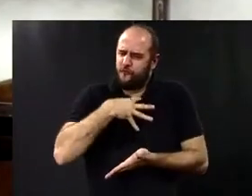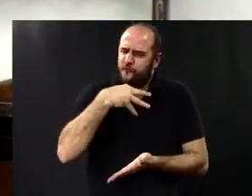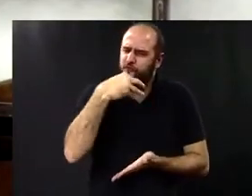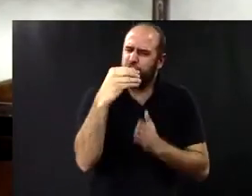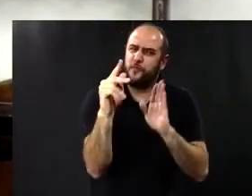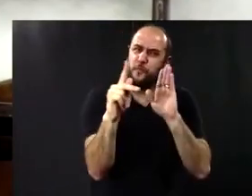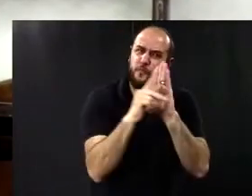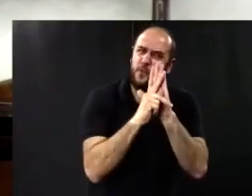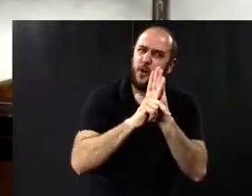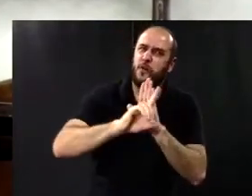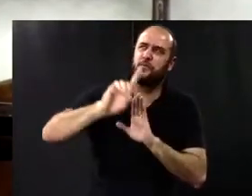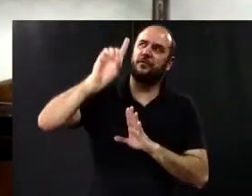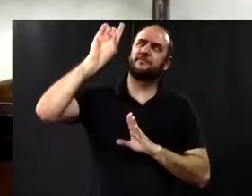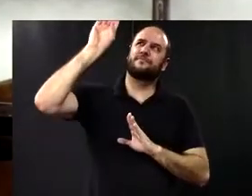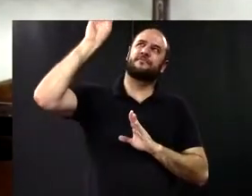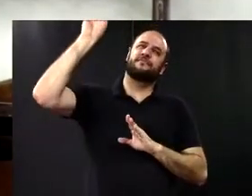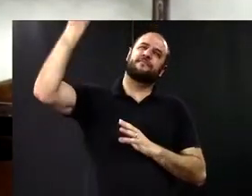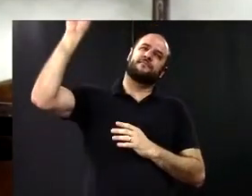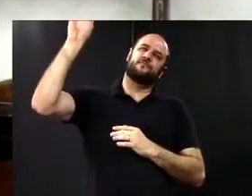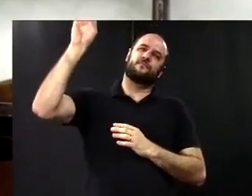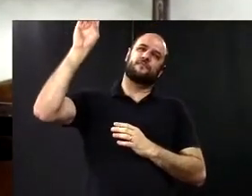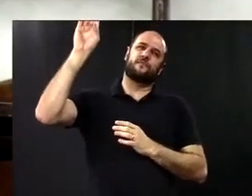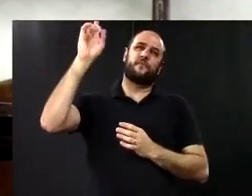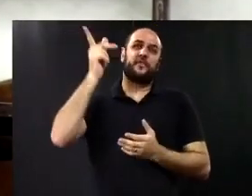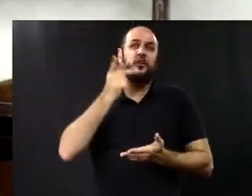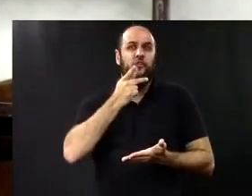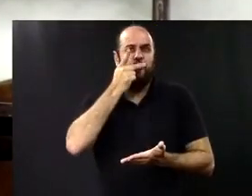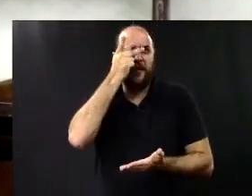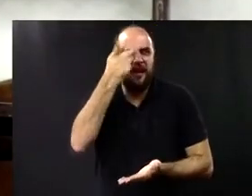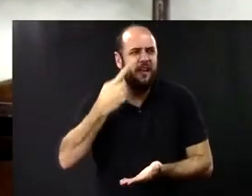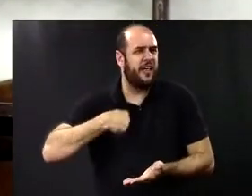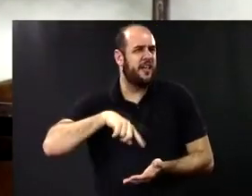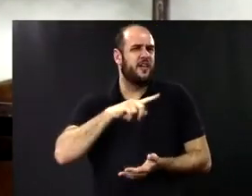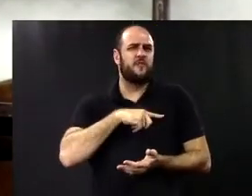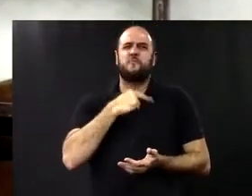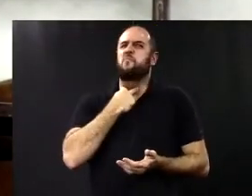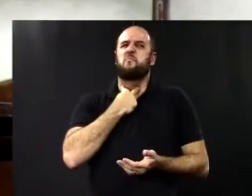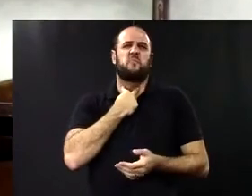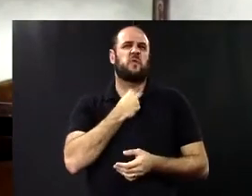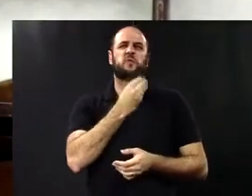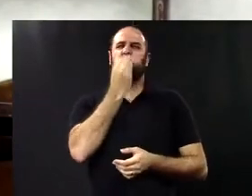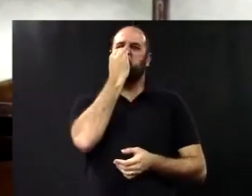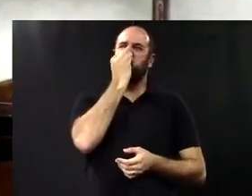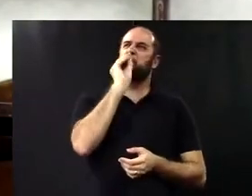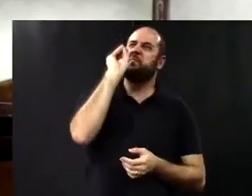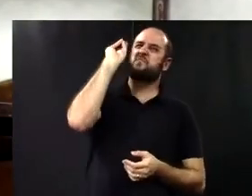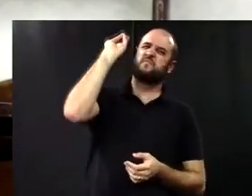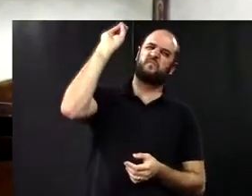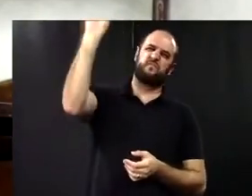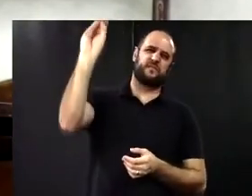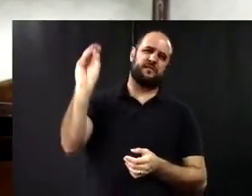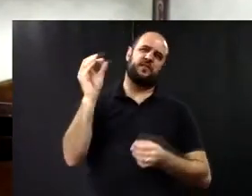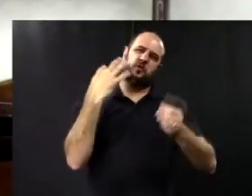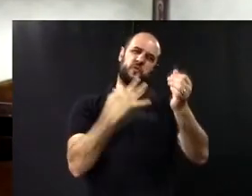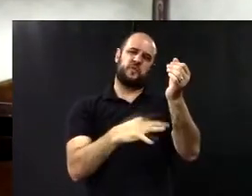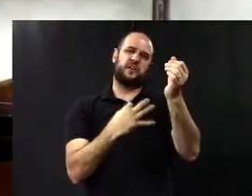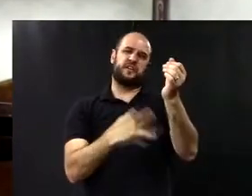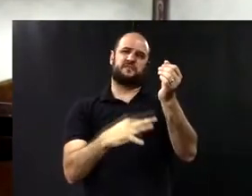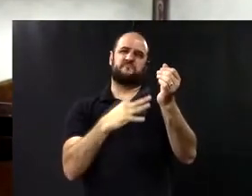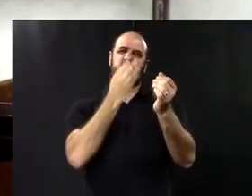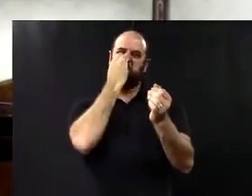Deus e afirmar que não devemos menosprezar a